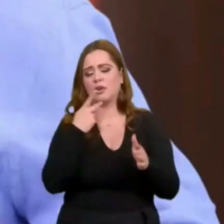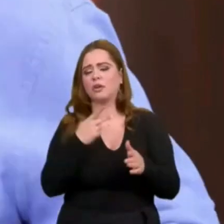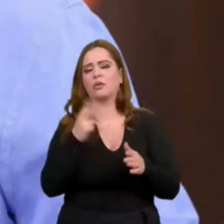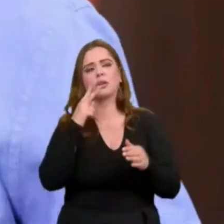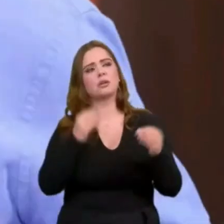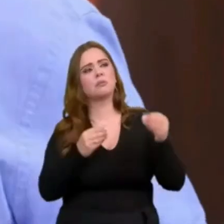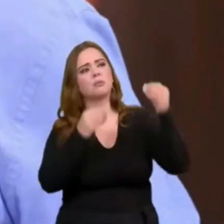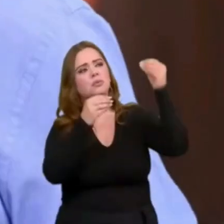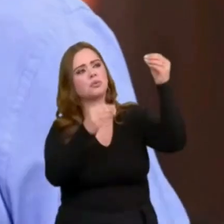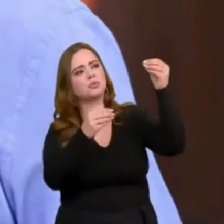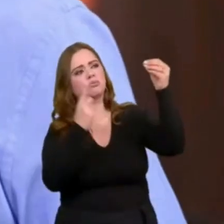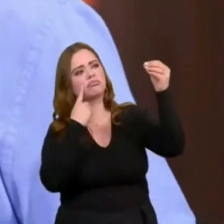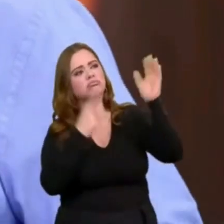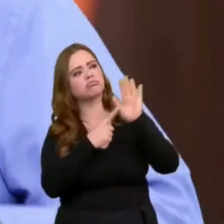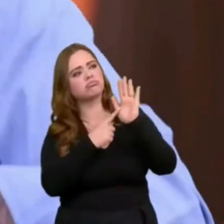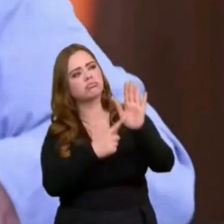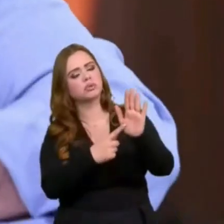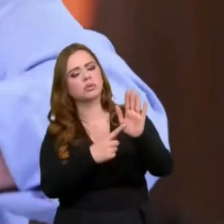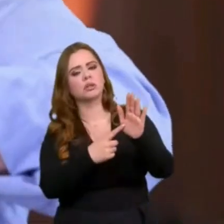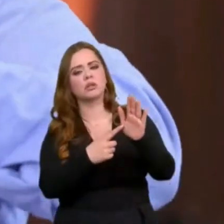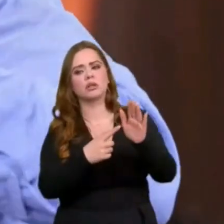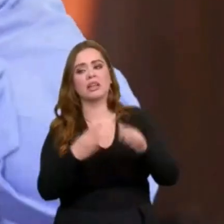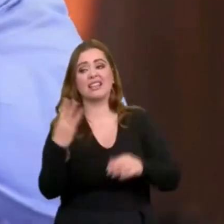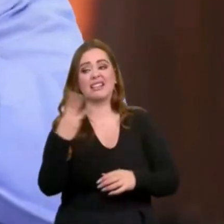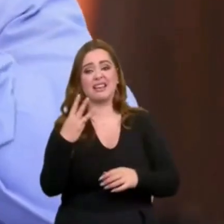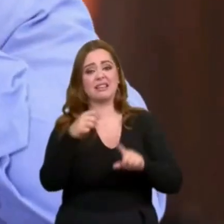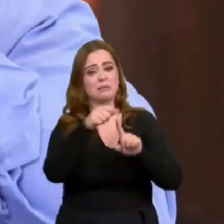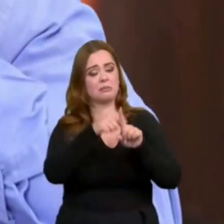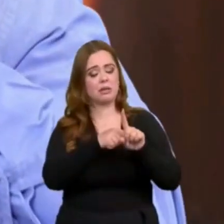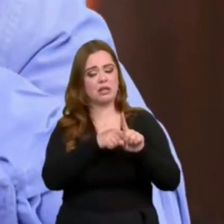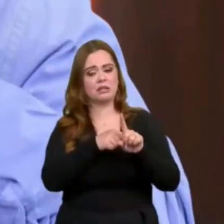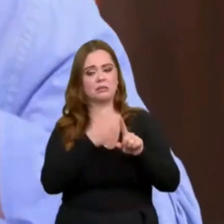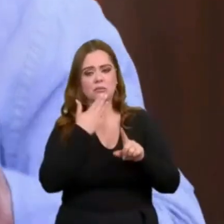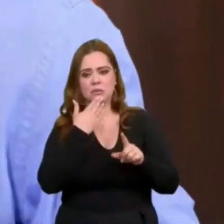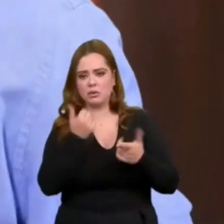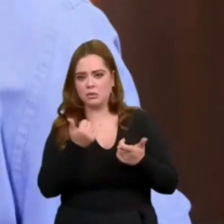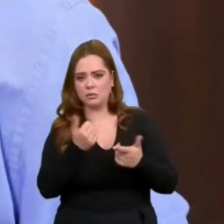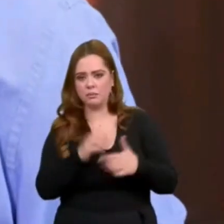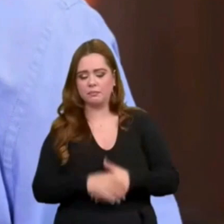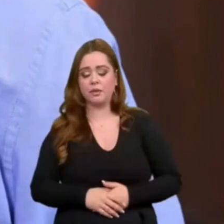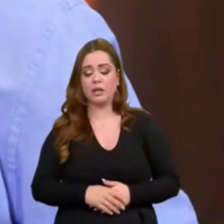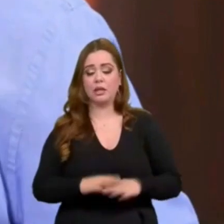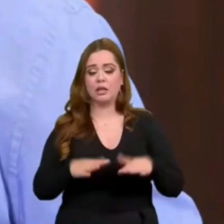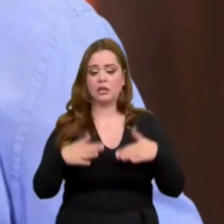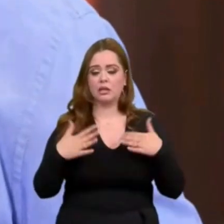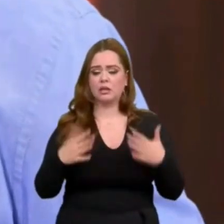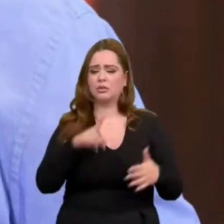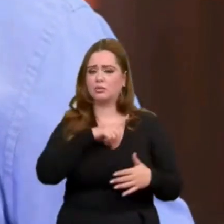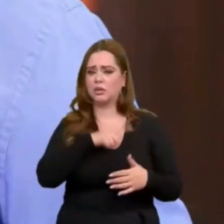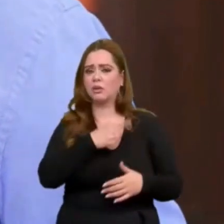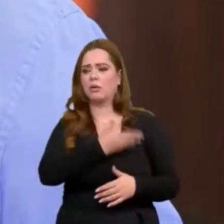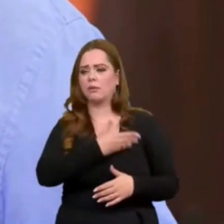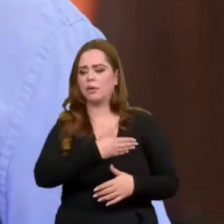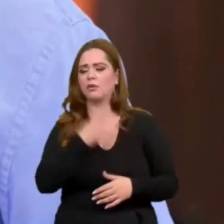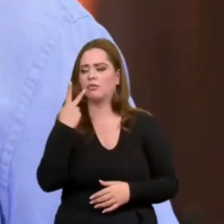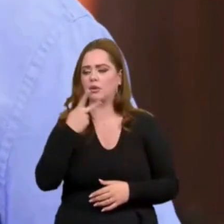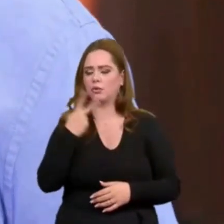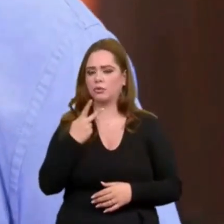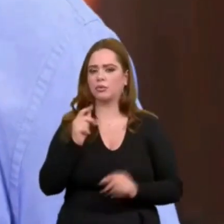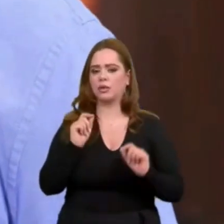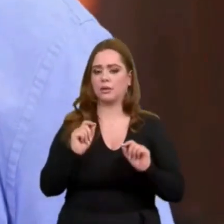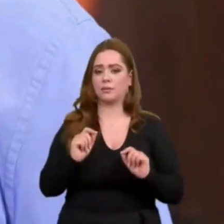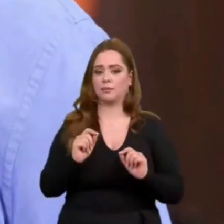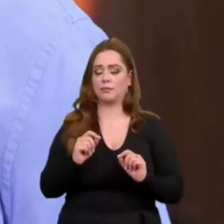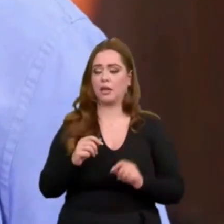3 meses eu já estava fazendo de tudo. Esse dia eu estava cortando o cabelo e o companheiro que corta o cabelo falou para mim: presidente, eu fiz